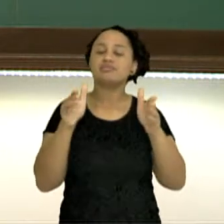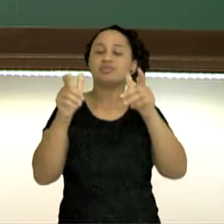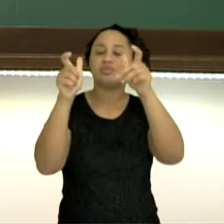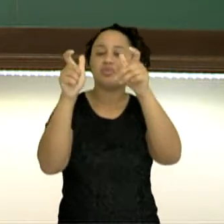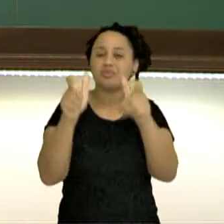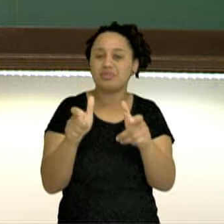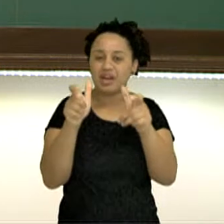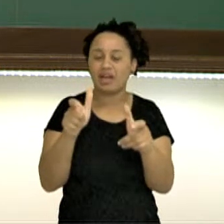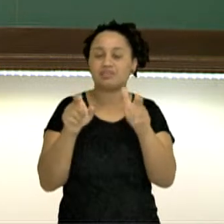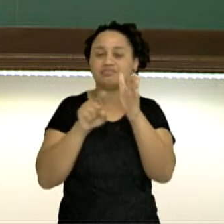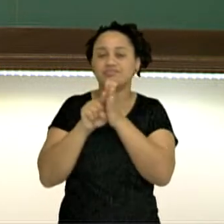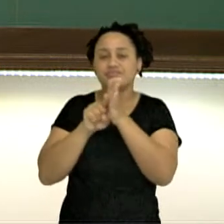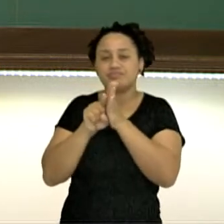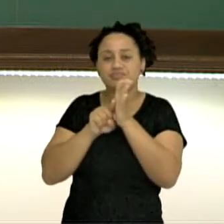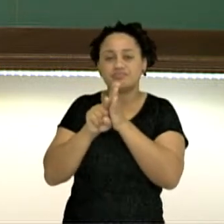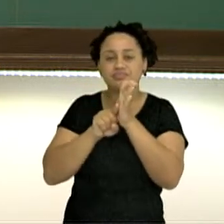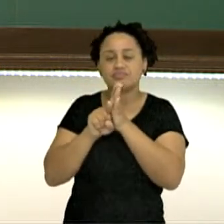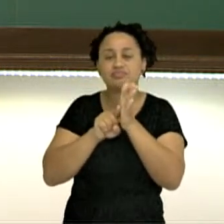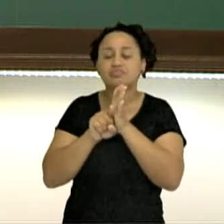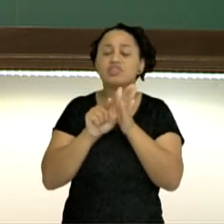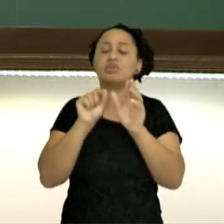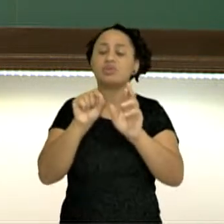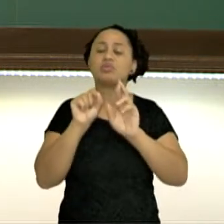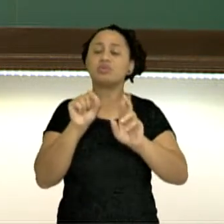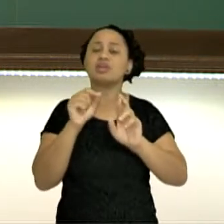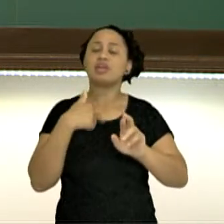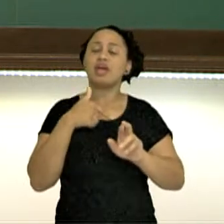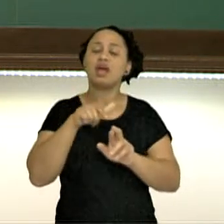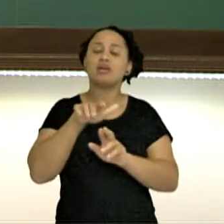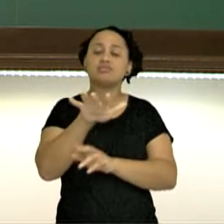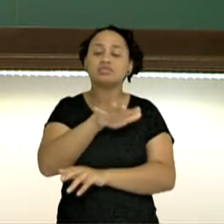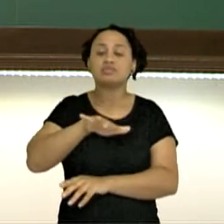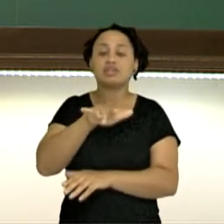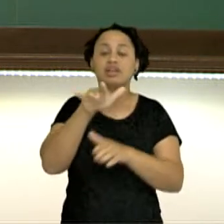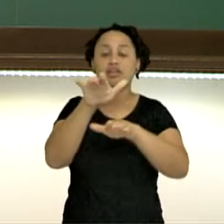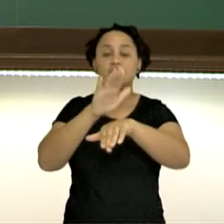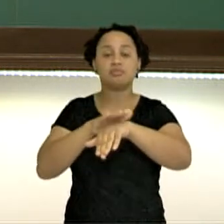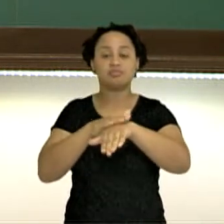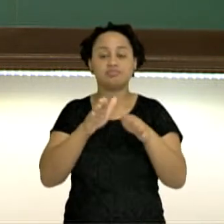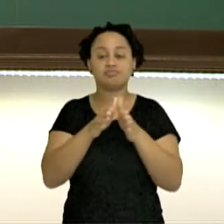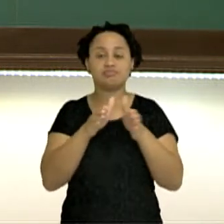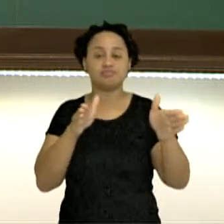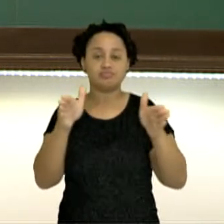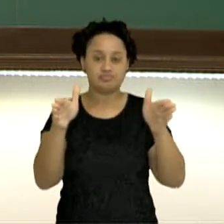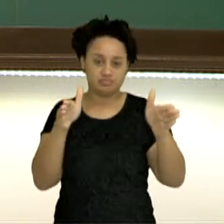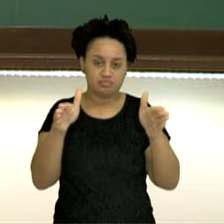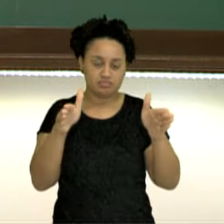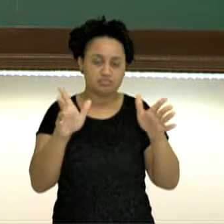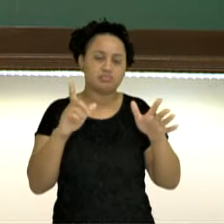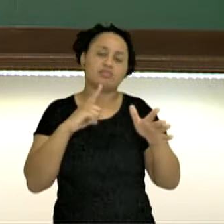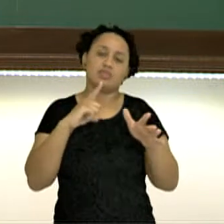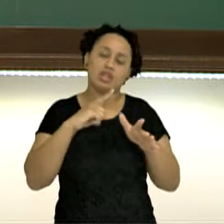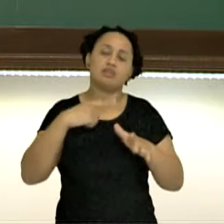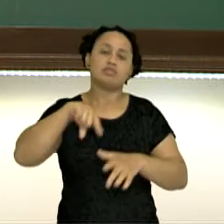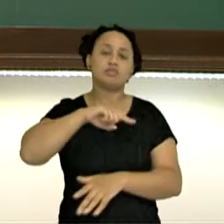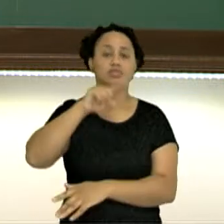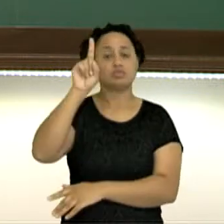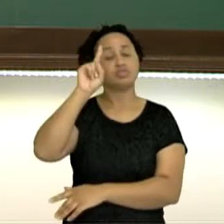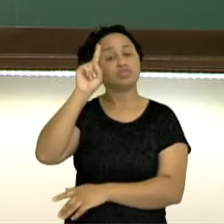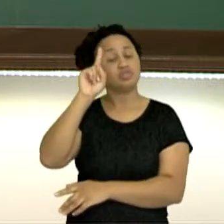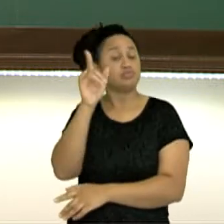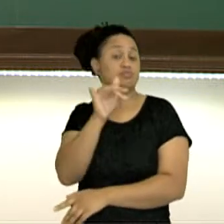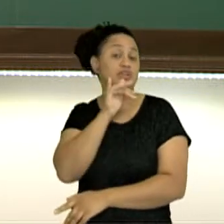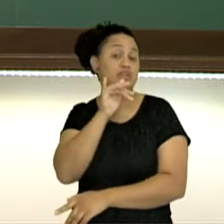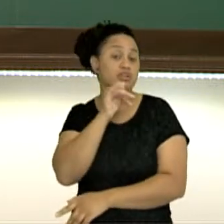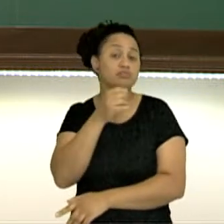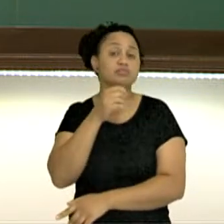de um estudo que está relacionado às condições momentâneas da atmosfera. E ele está presente no nosso cotidiano quando, por